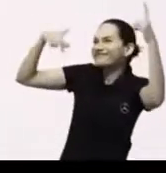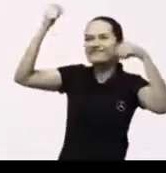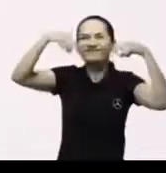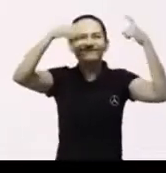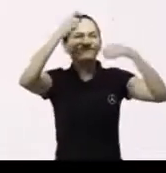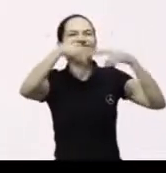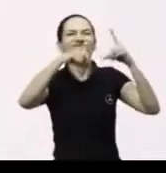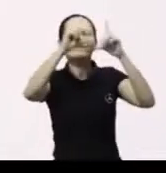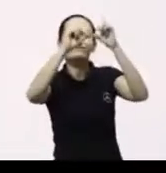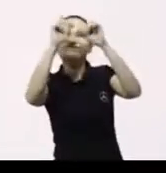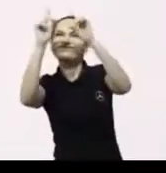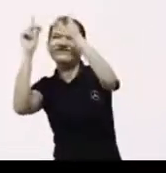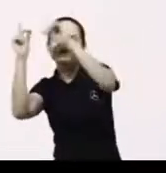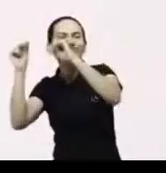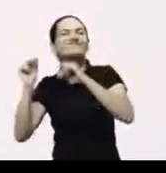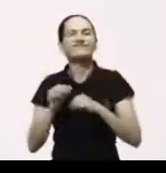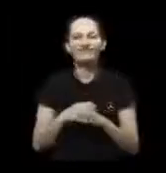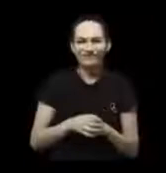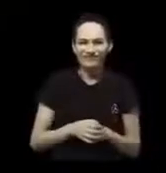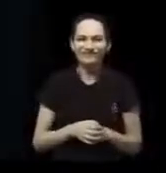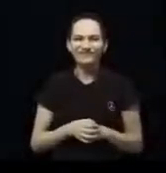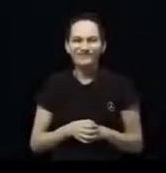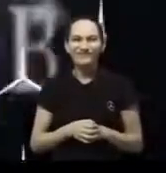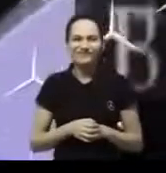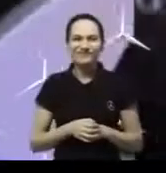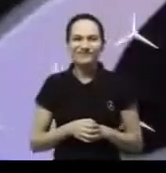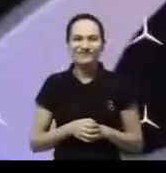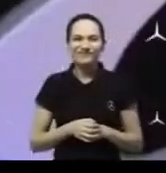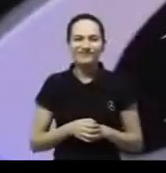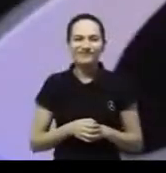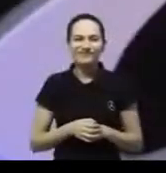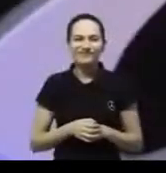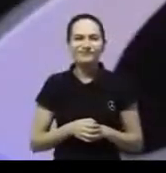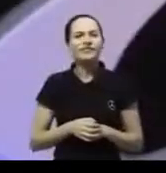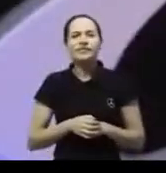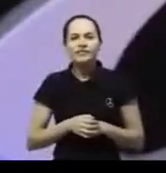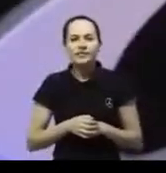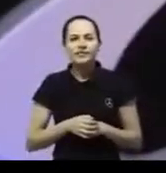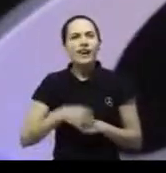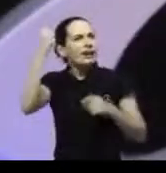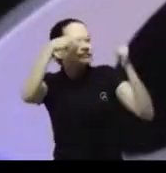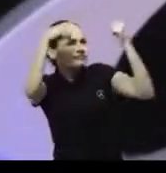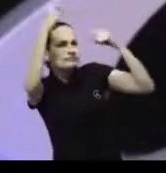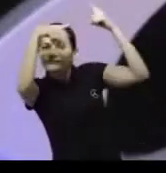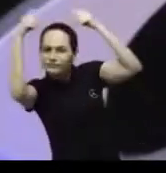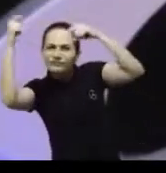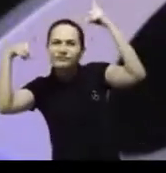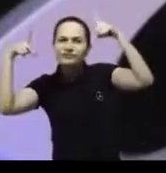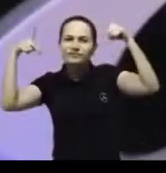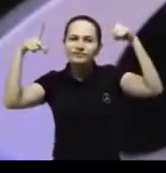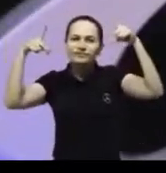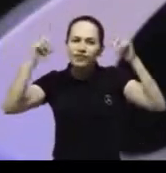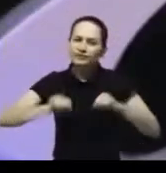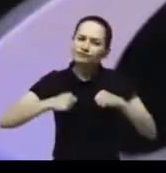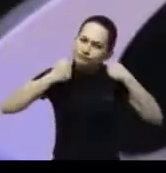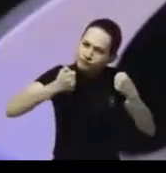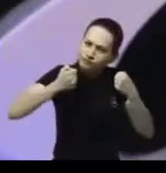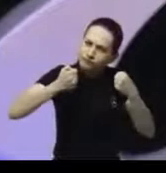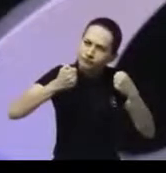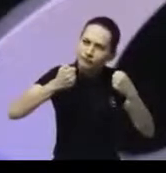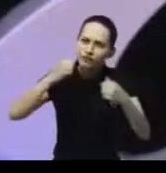Dori andam como a cada avise-me se quem diria a luz da nossa estrela é tão